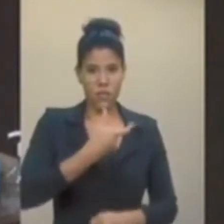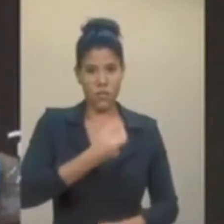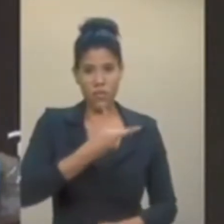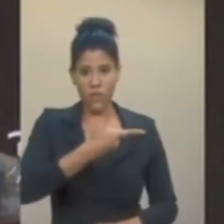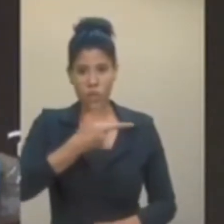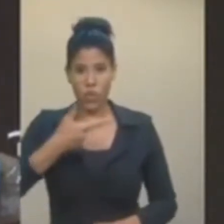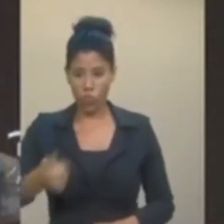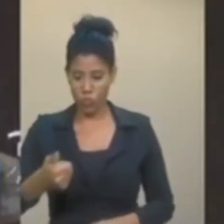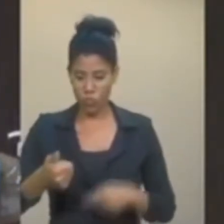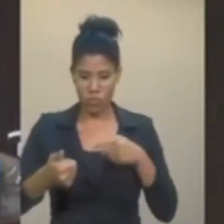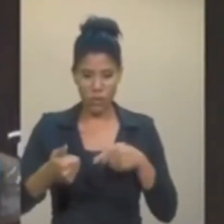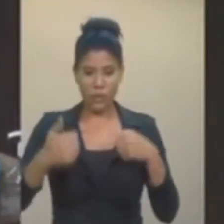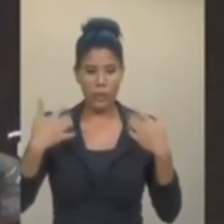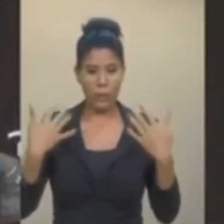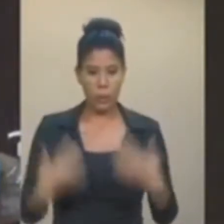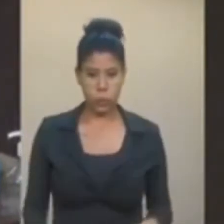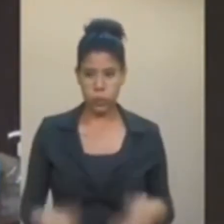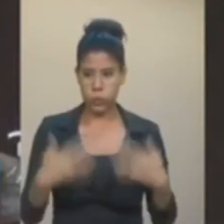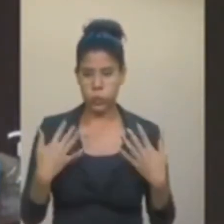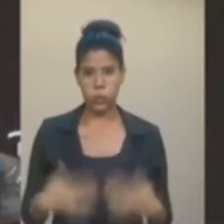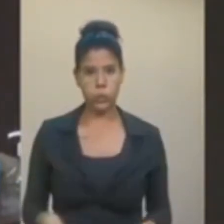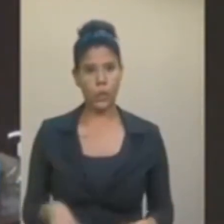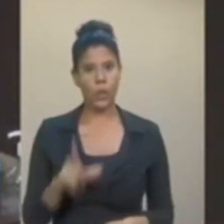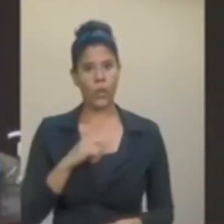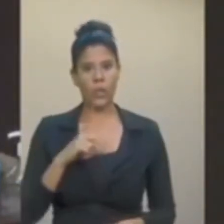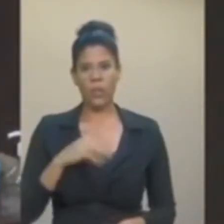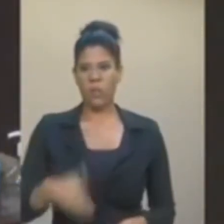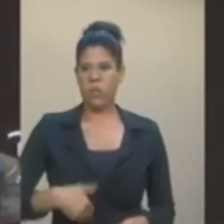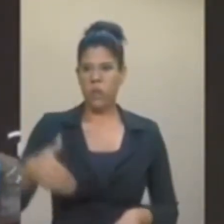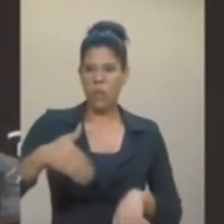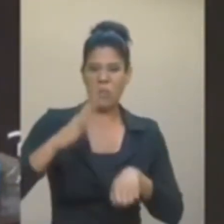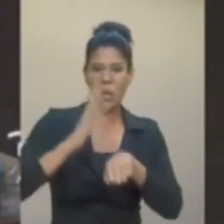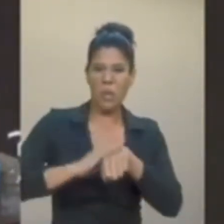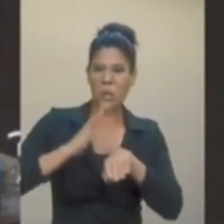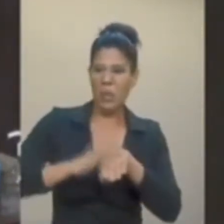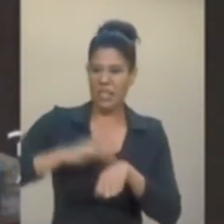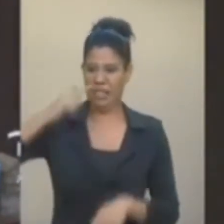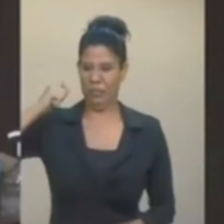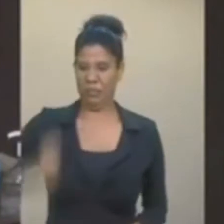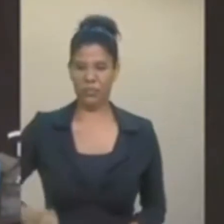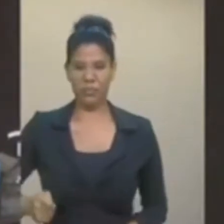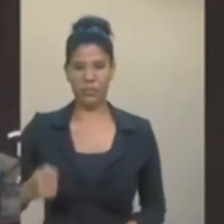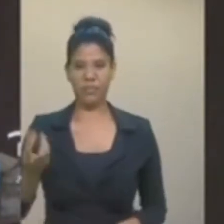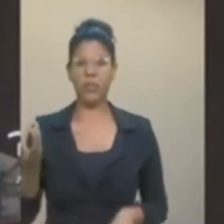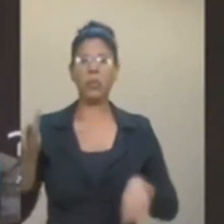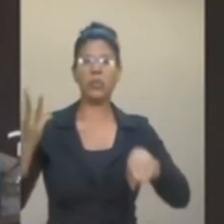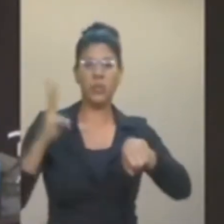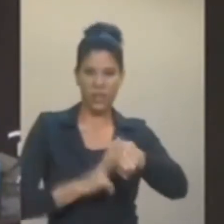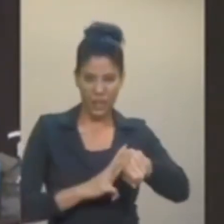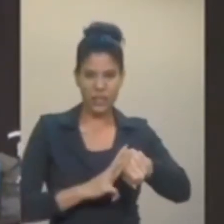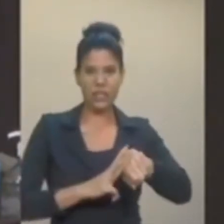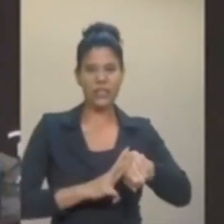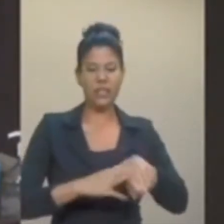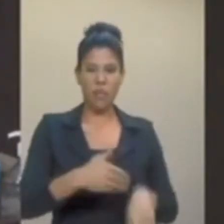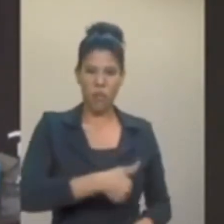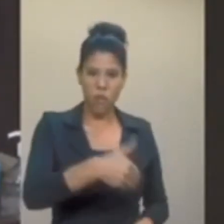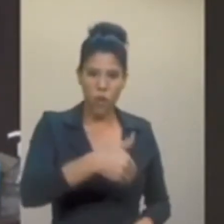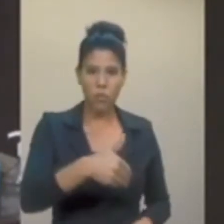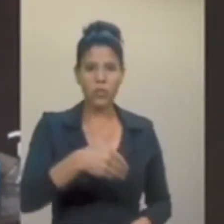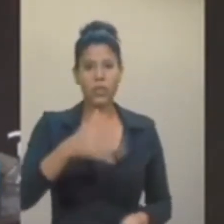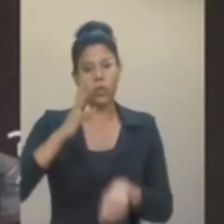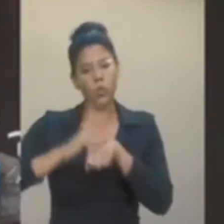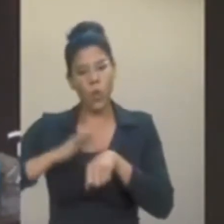ele é atravessado por essa conjunção de fome, doença e autoritarismo. Fome, doença e